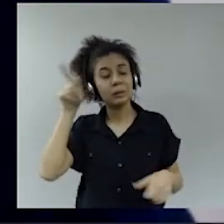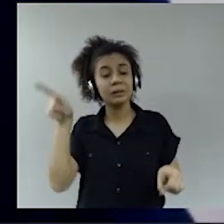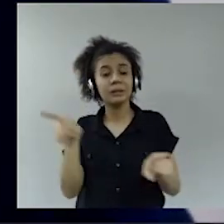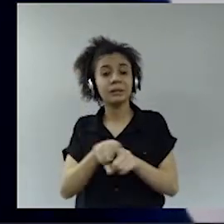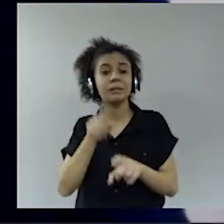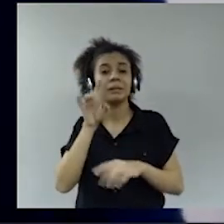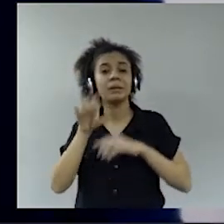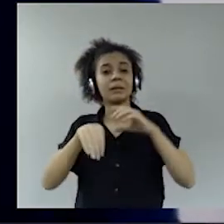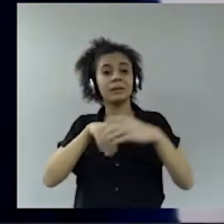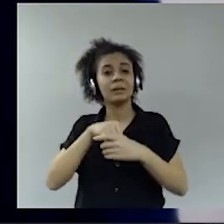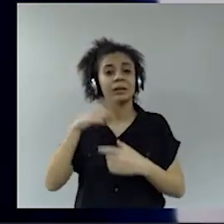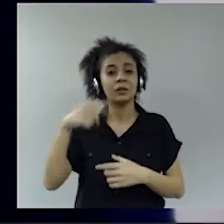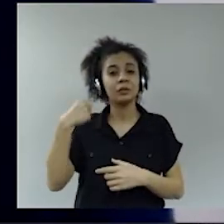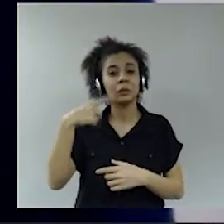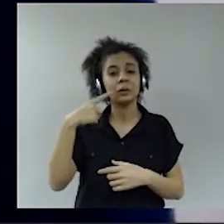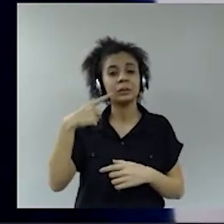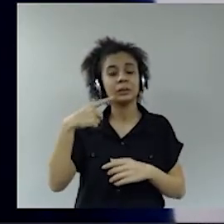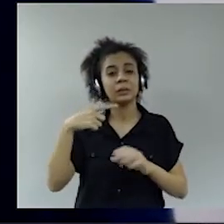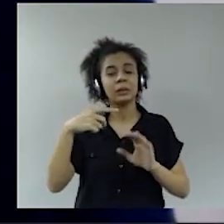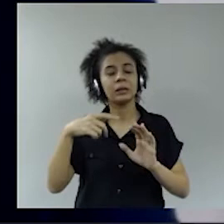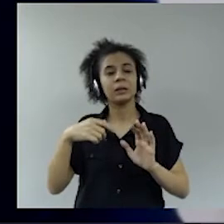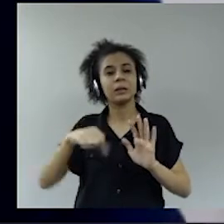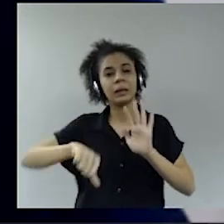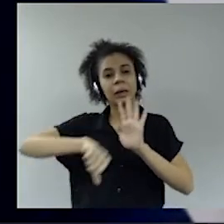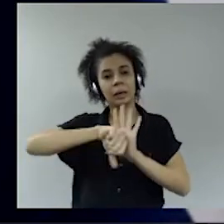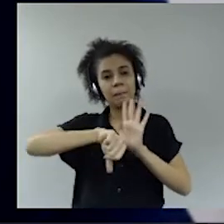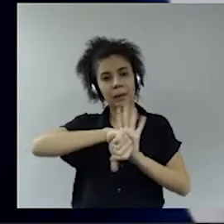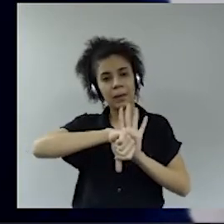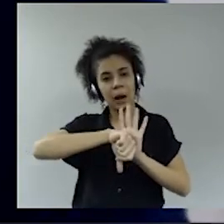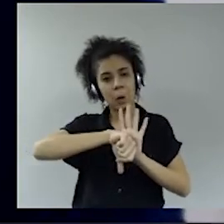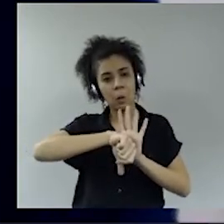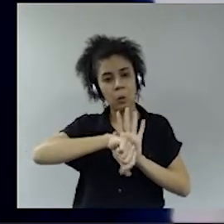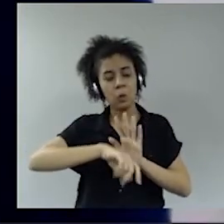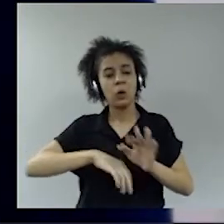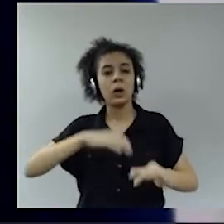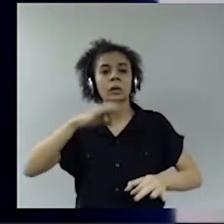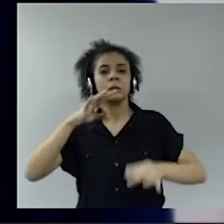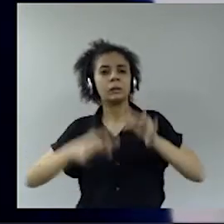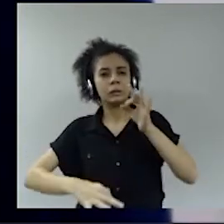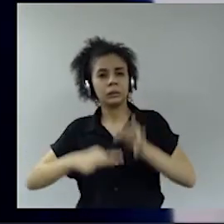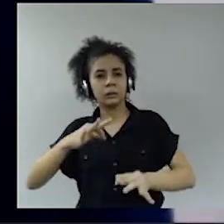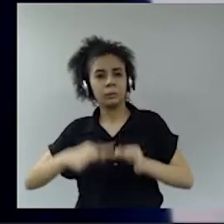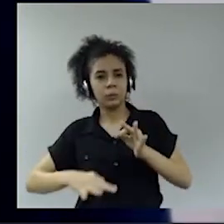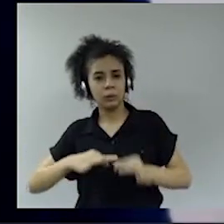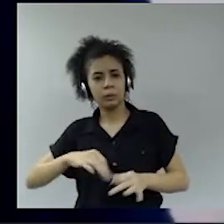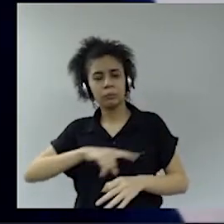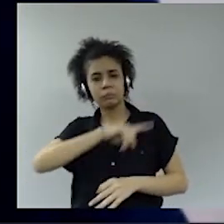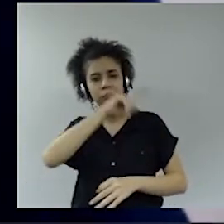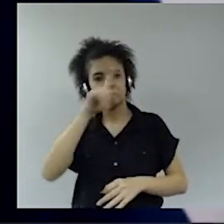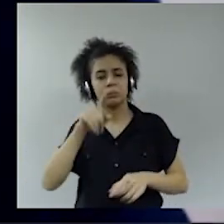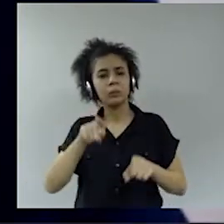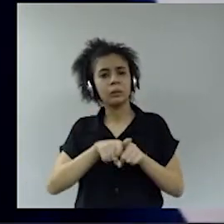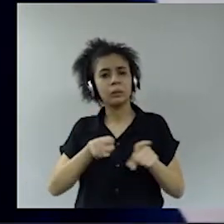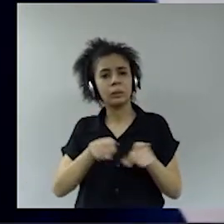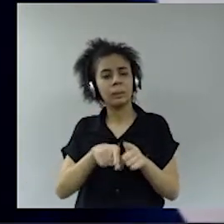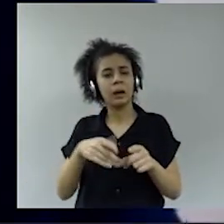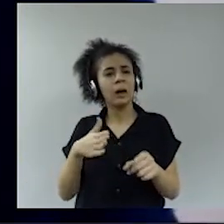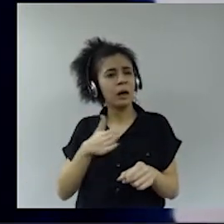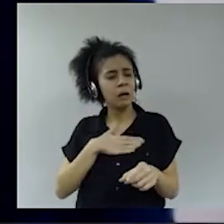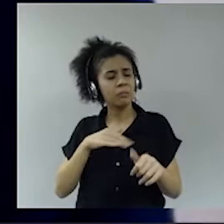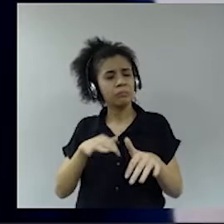especialmente na advocacia criminal, no Tribunal do Júri, onde tive a oportunidade